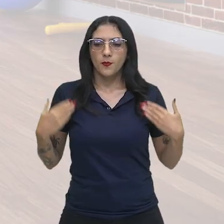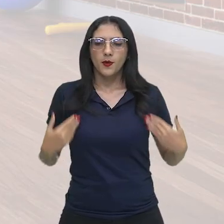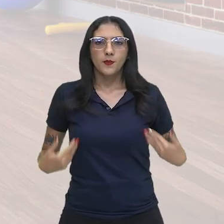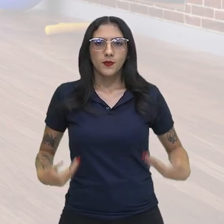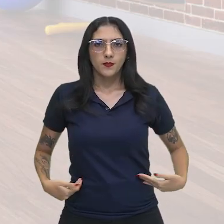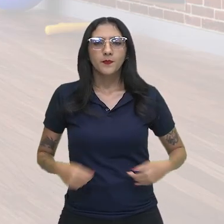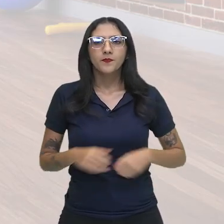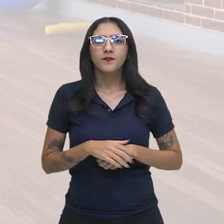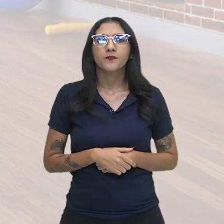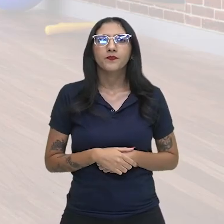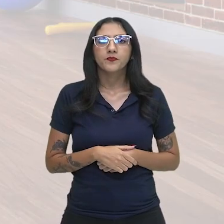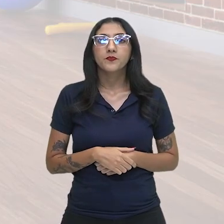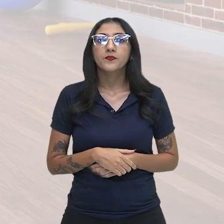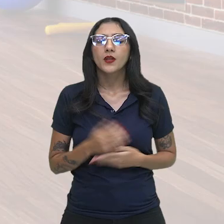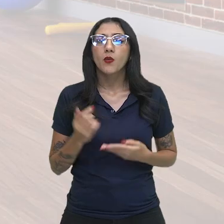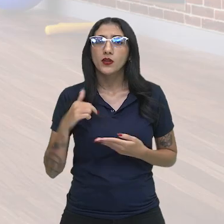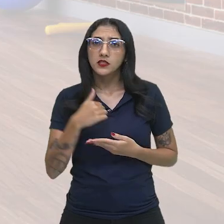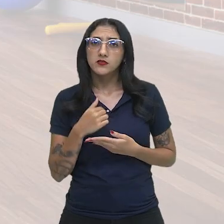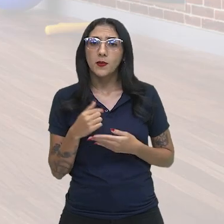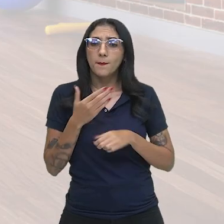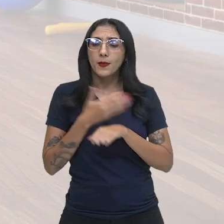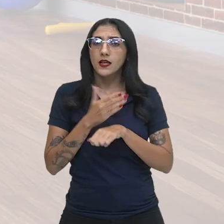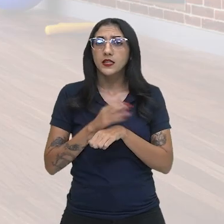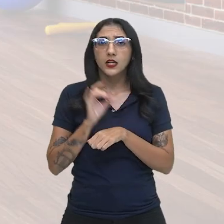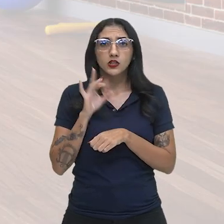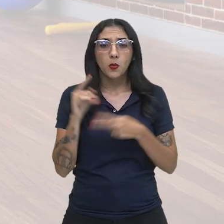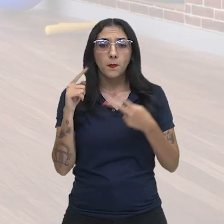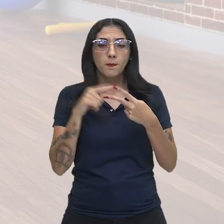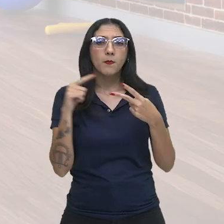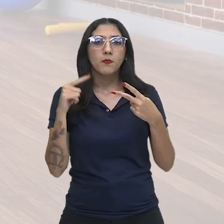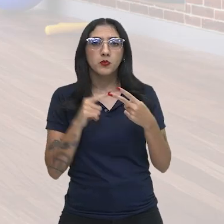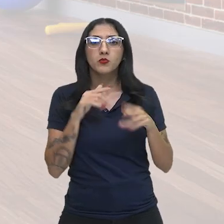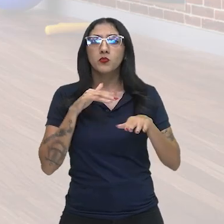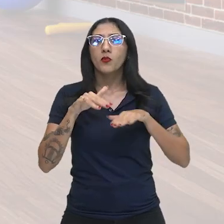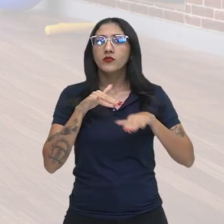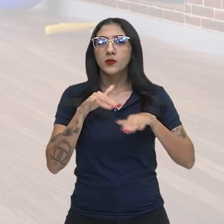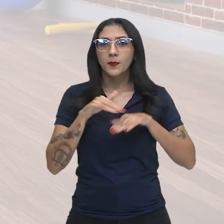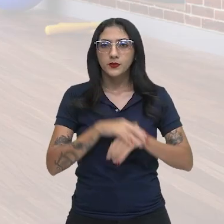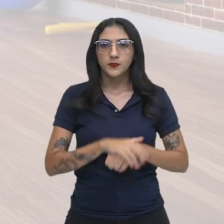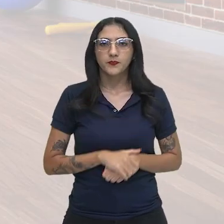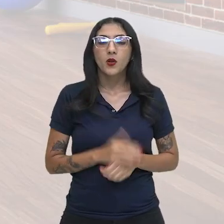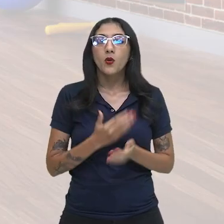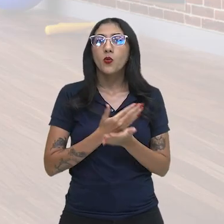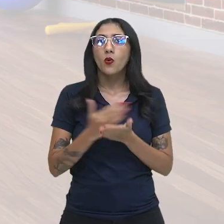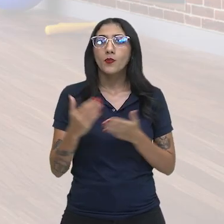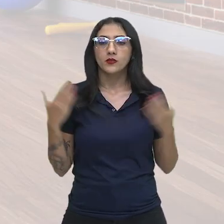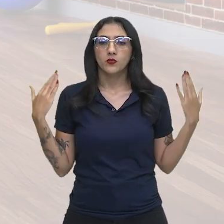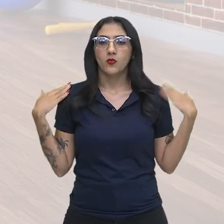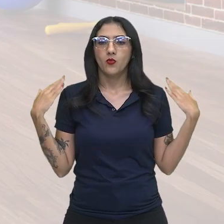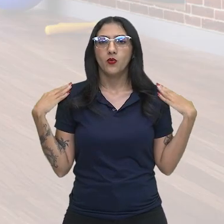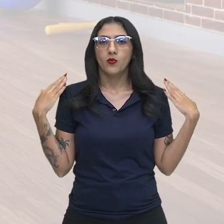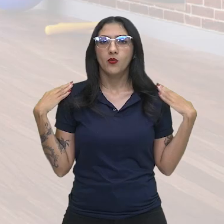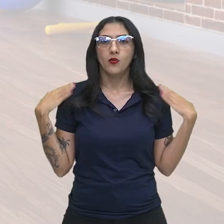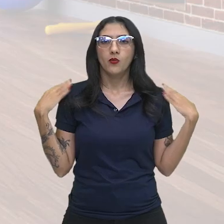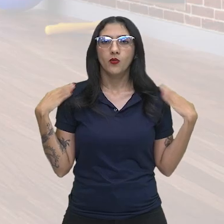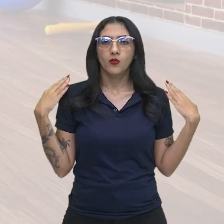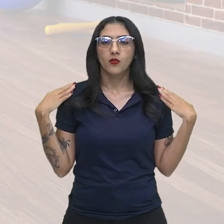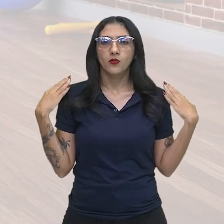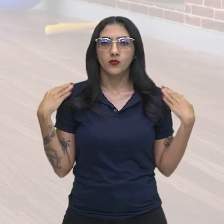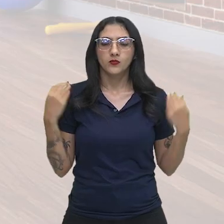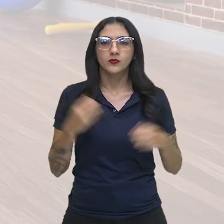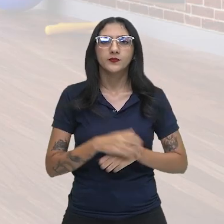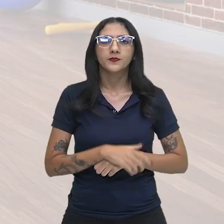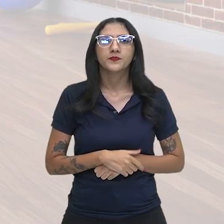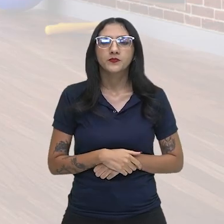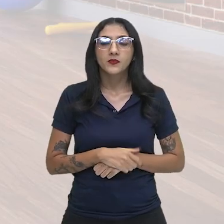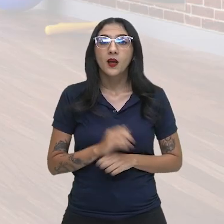musculares. Então, nós vamos fazer 2 exercícios apenas, tá bom? Vamos lá? Começando aqui pelo ombro. A